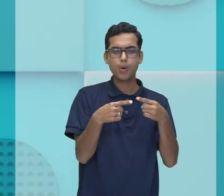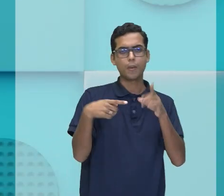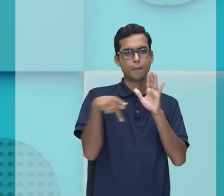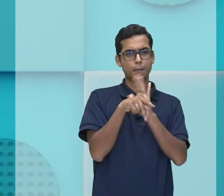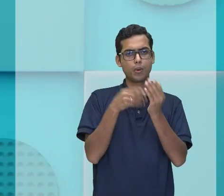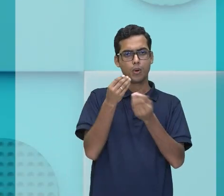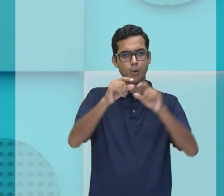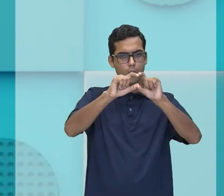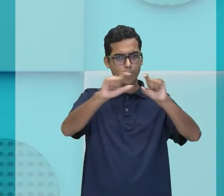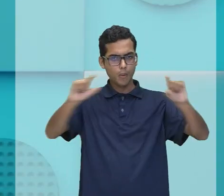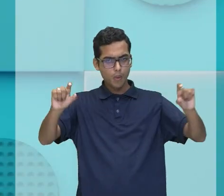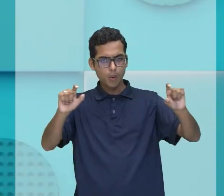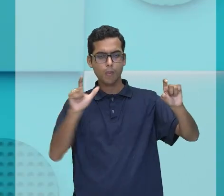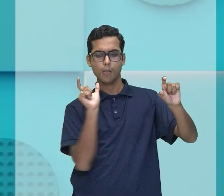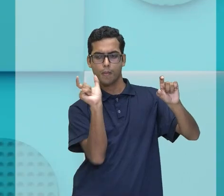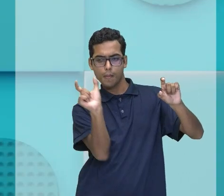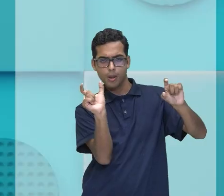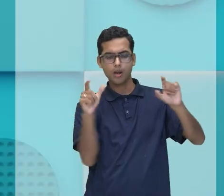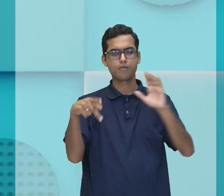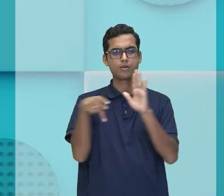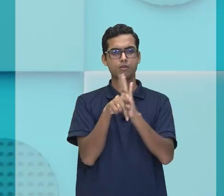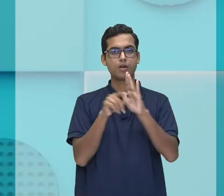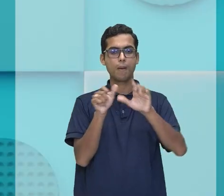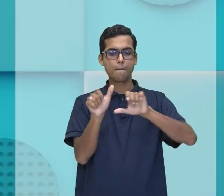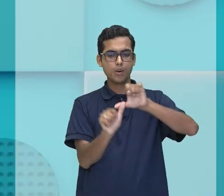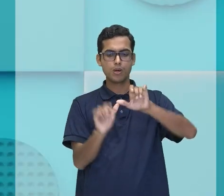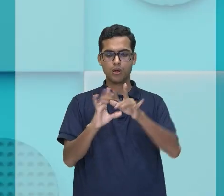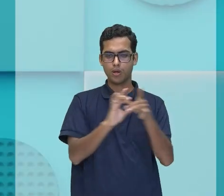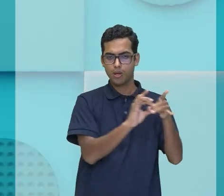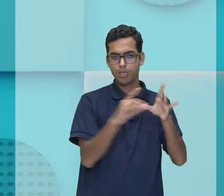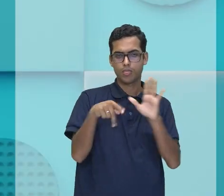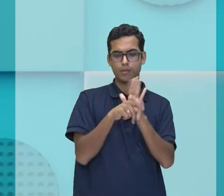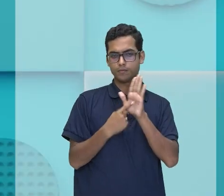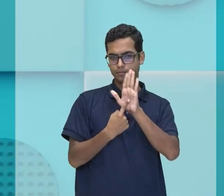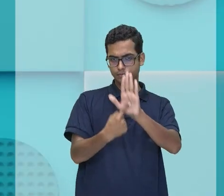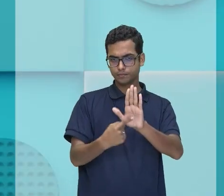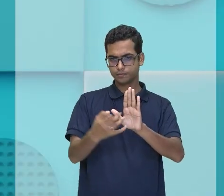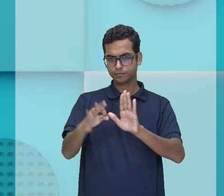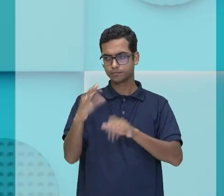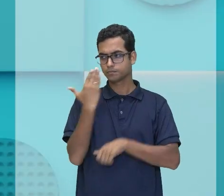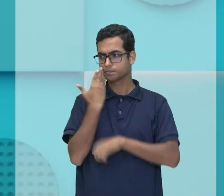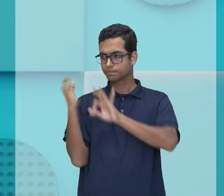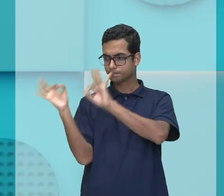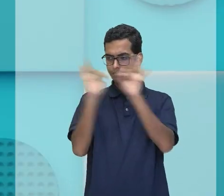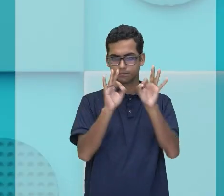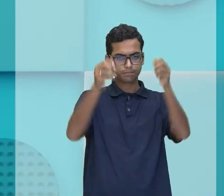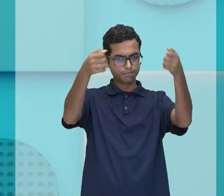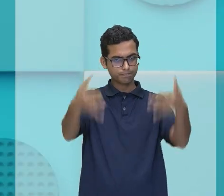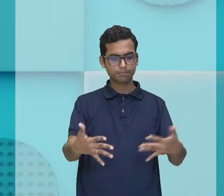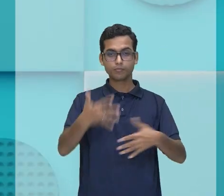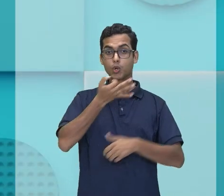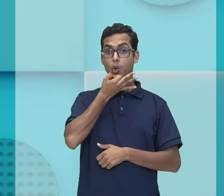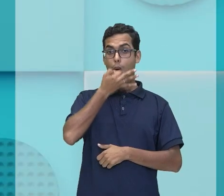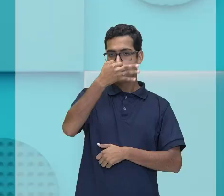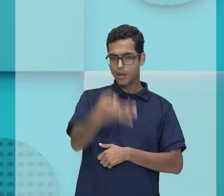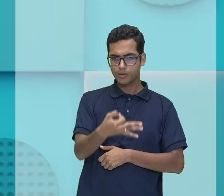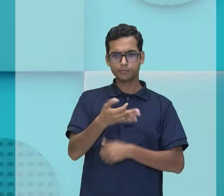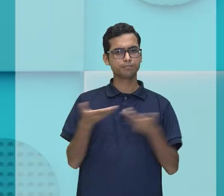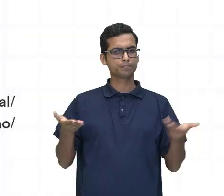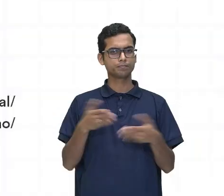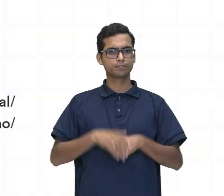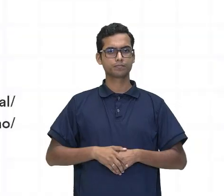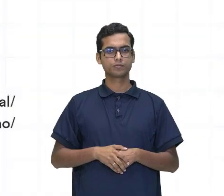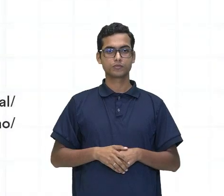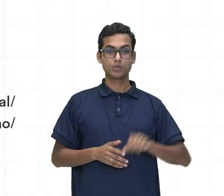dos modalizadores que nós vimos, tá bom? Nós vamos ver agora, já que nós estamos falando de opinião, nós vamos ver a diferença entre fato e